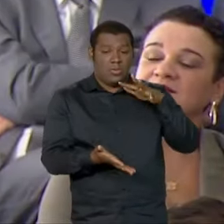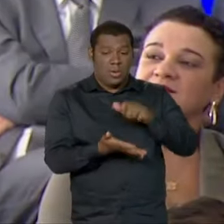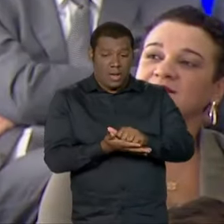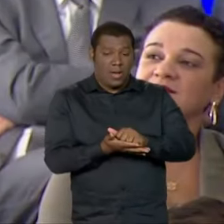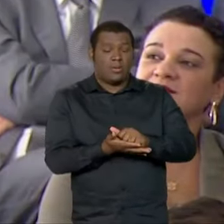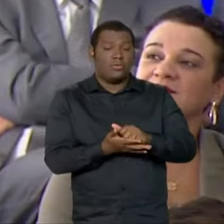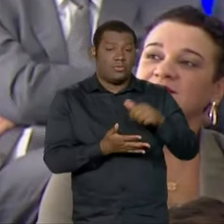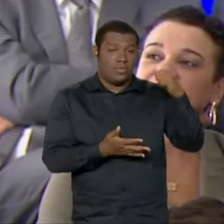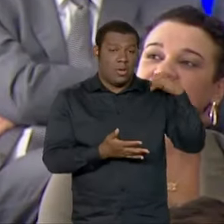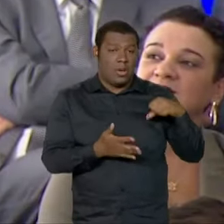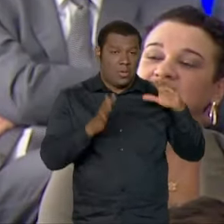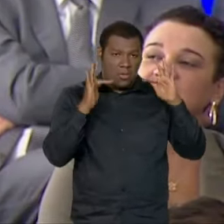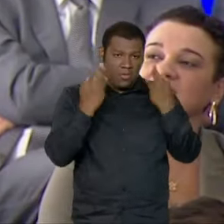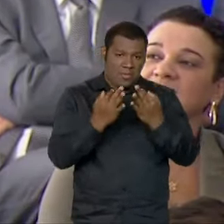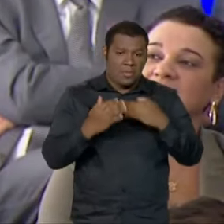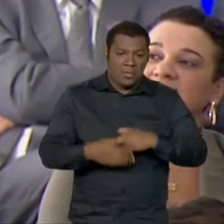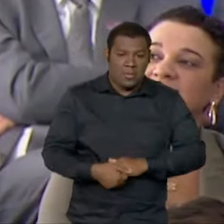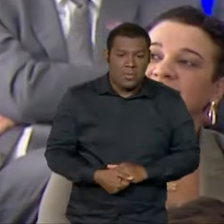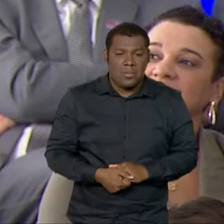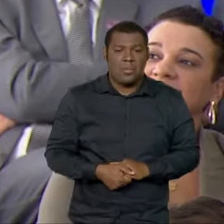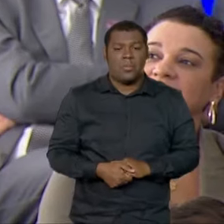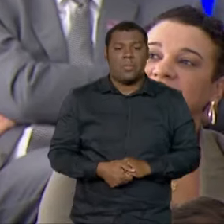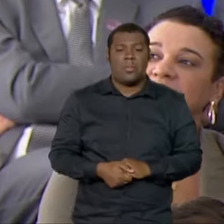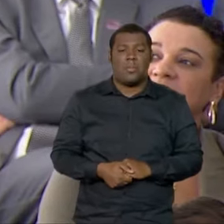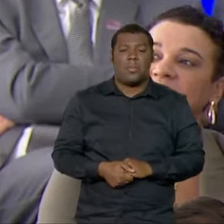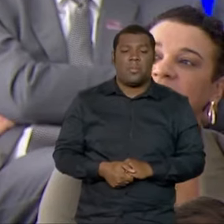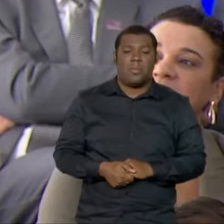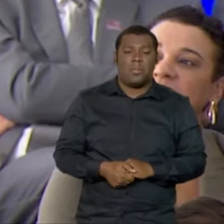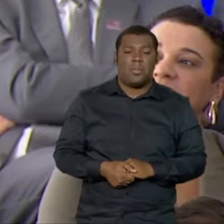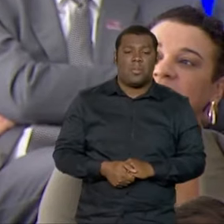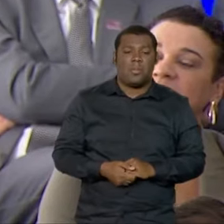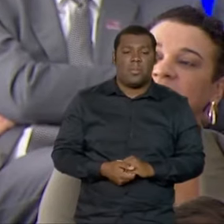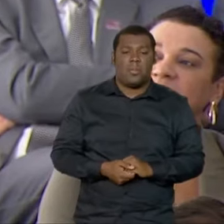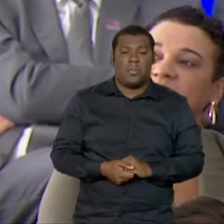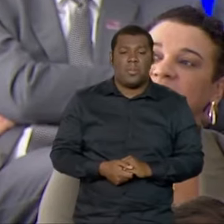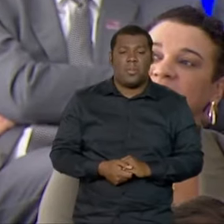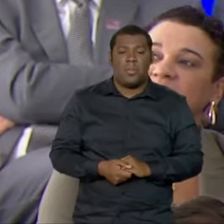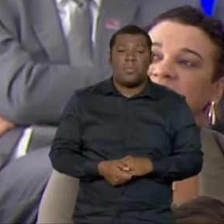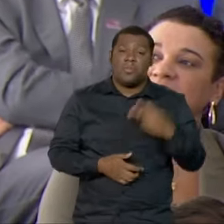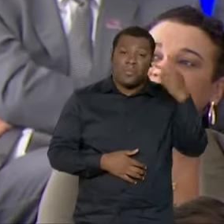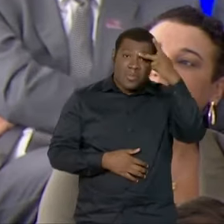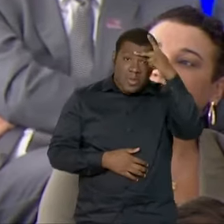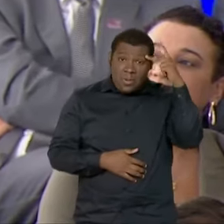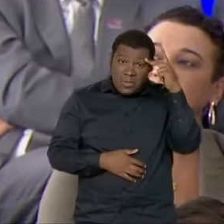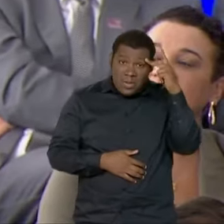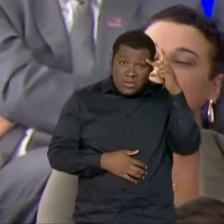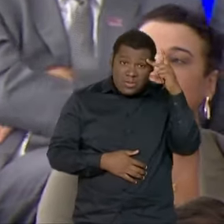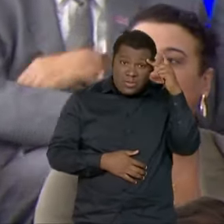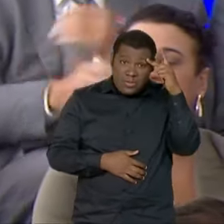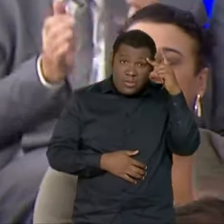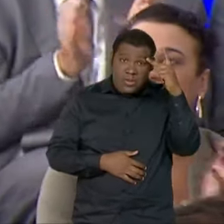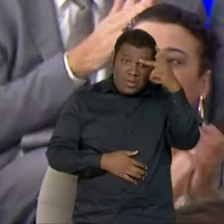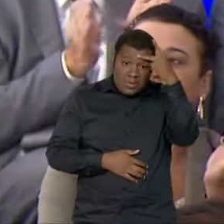provisória está incluído um aumento de pessoas no programa Pé de Meia.